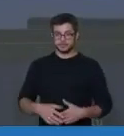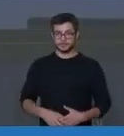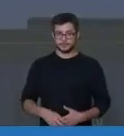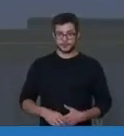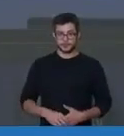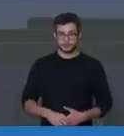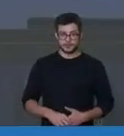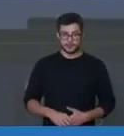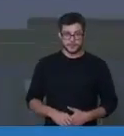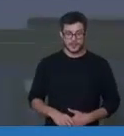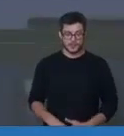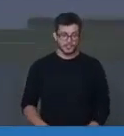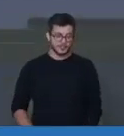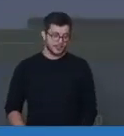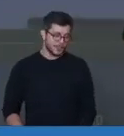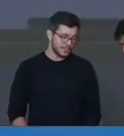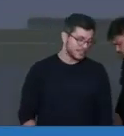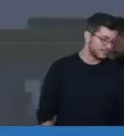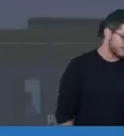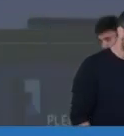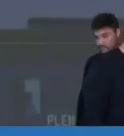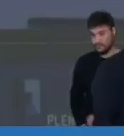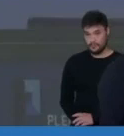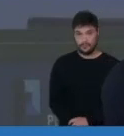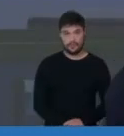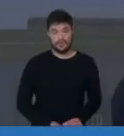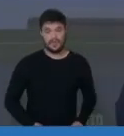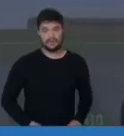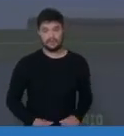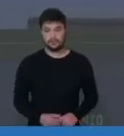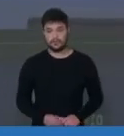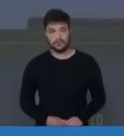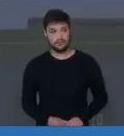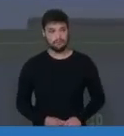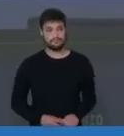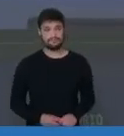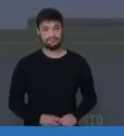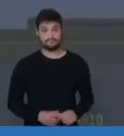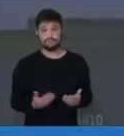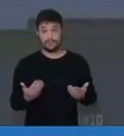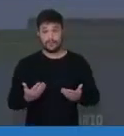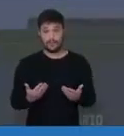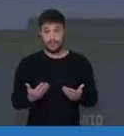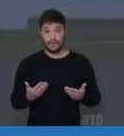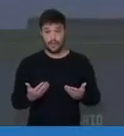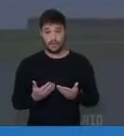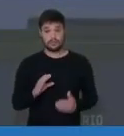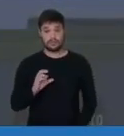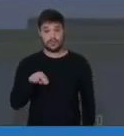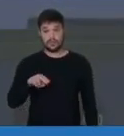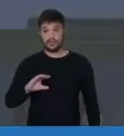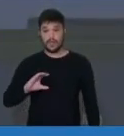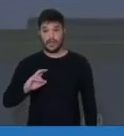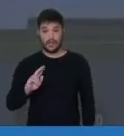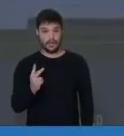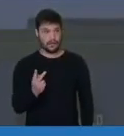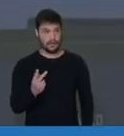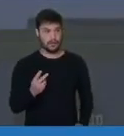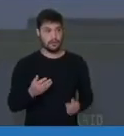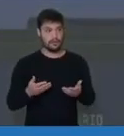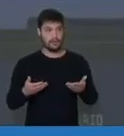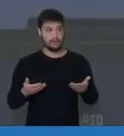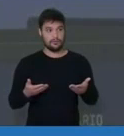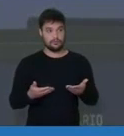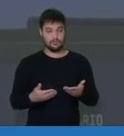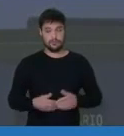exame toxicológico para aquisição e renovação da Carteira Nacional de Habilitação, a CNH. Além desses dois vetos